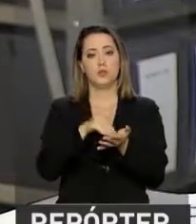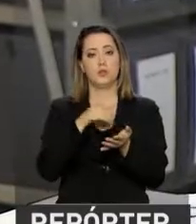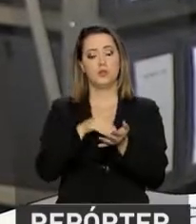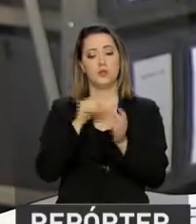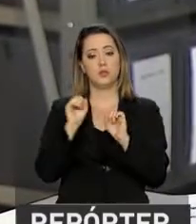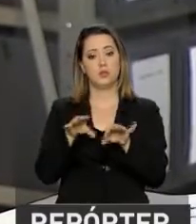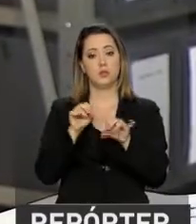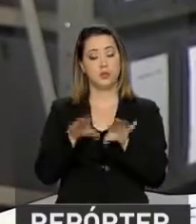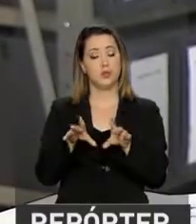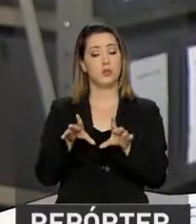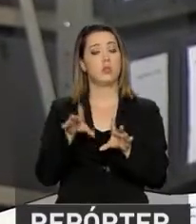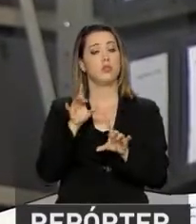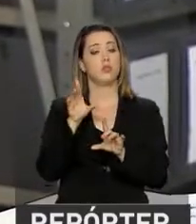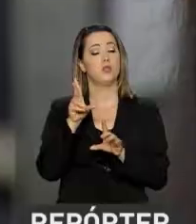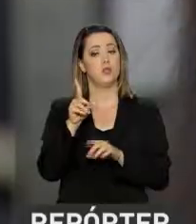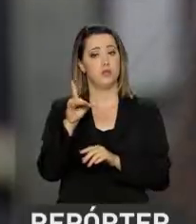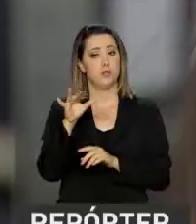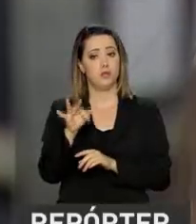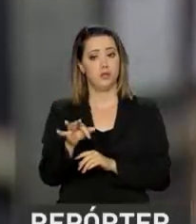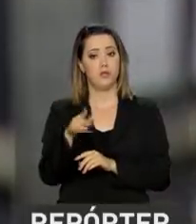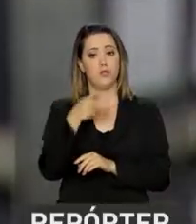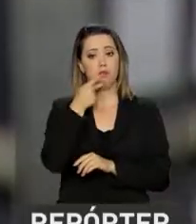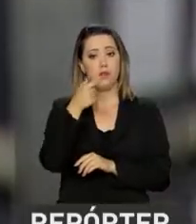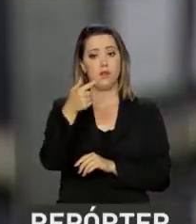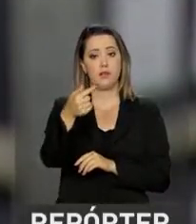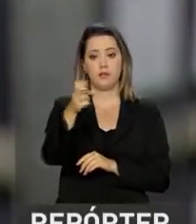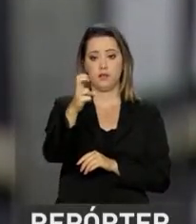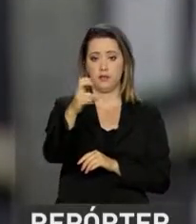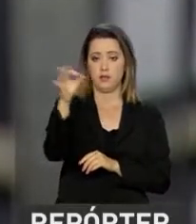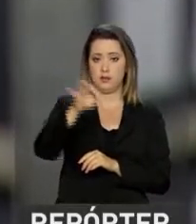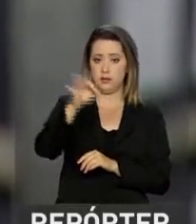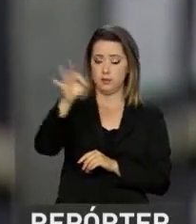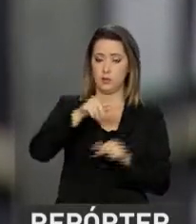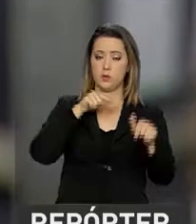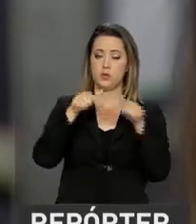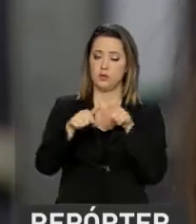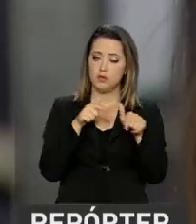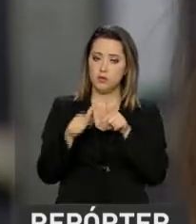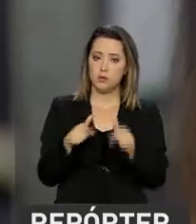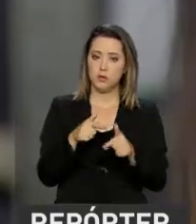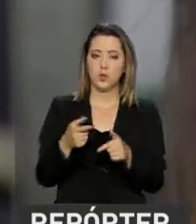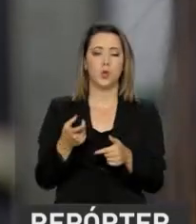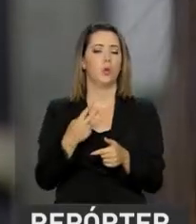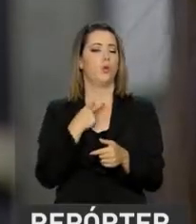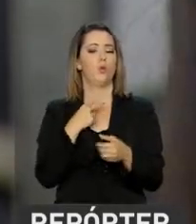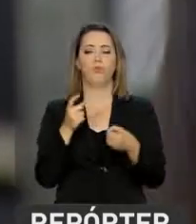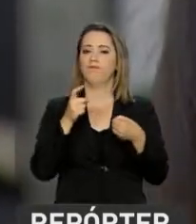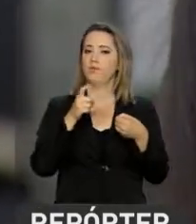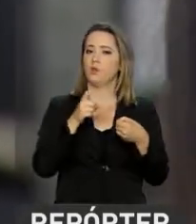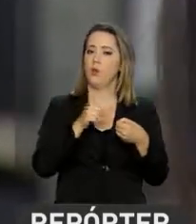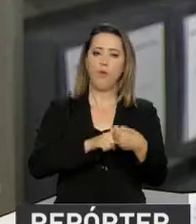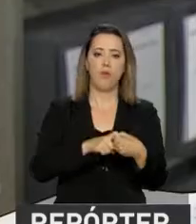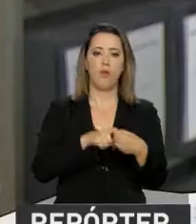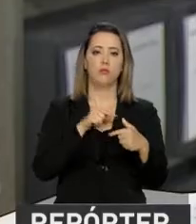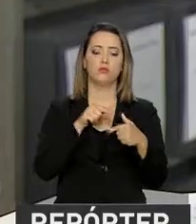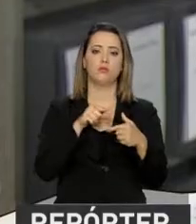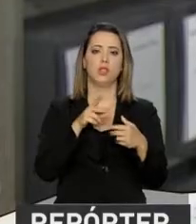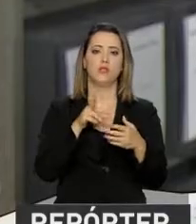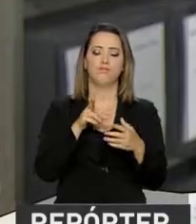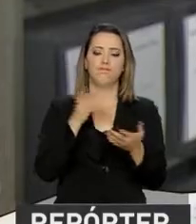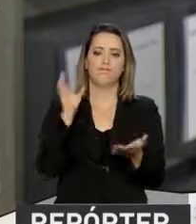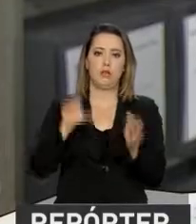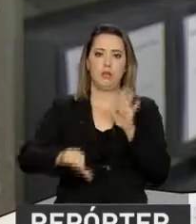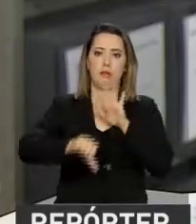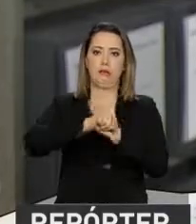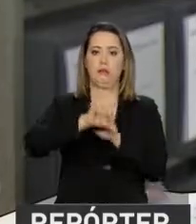Federal, garante que 75% dos presos que retornam ao mercado de trabalho não voltam a cometer crimes. A gente está